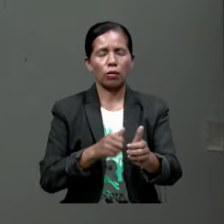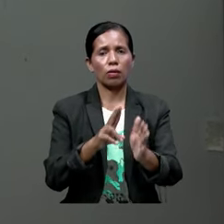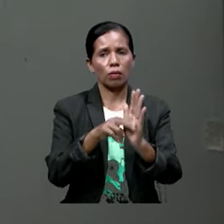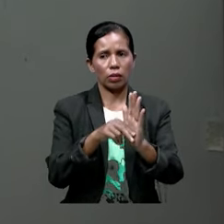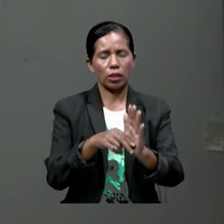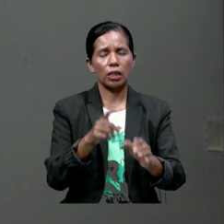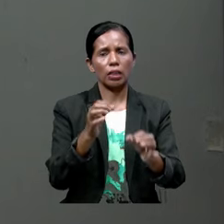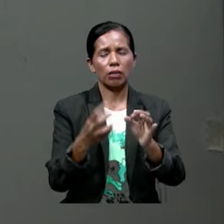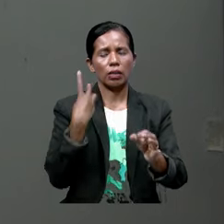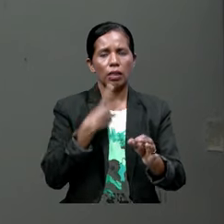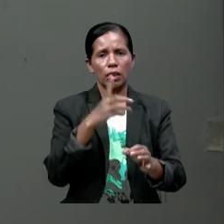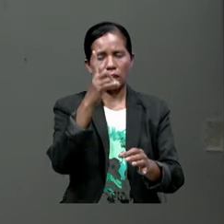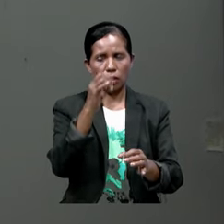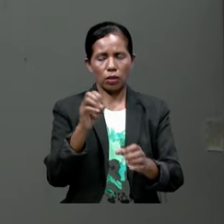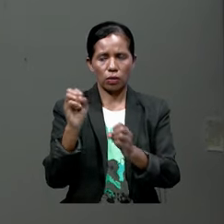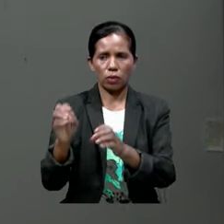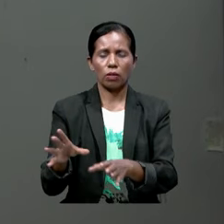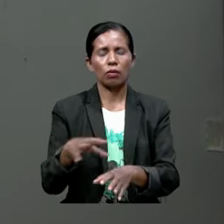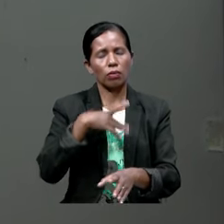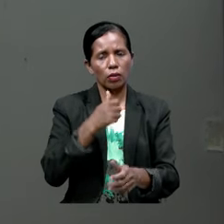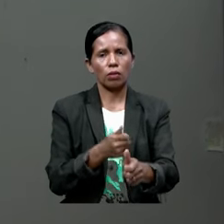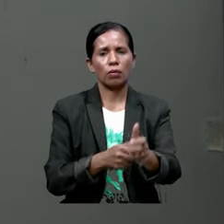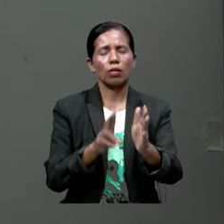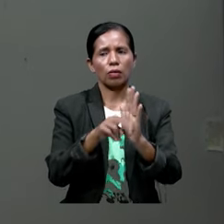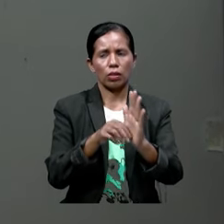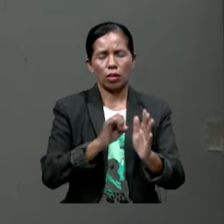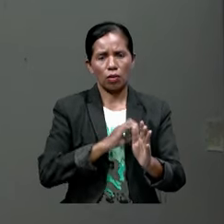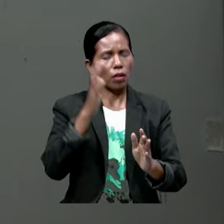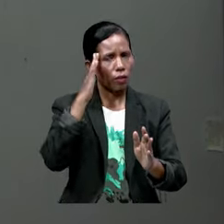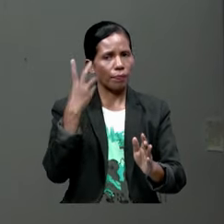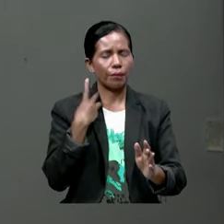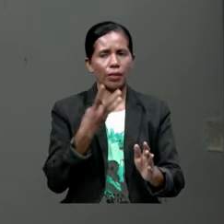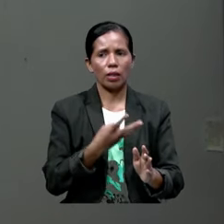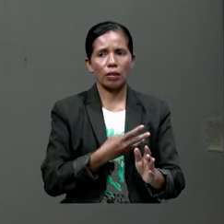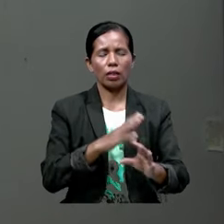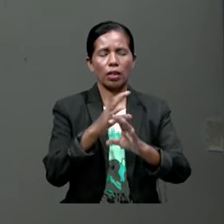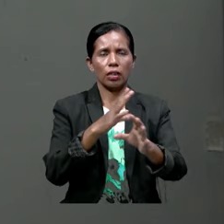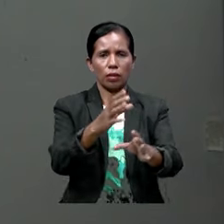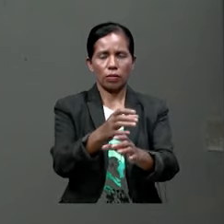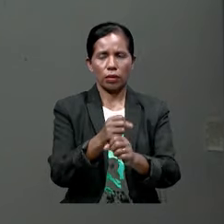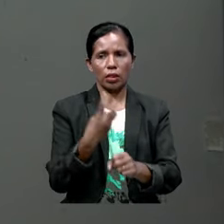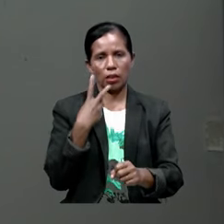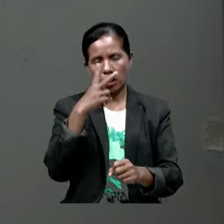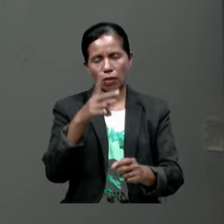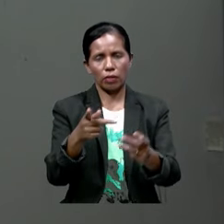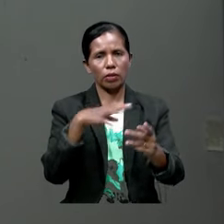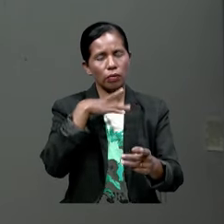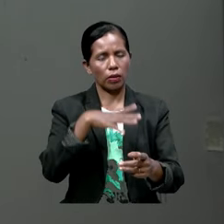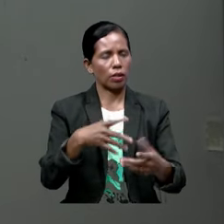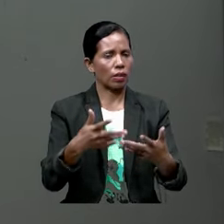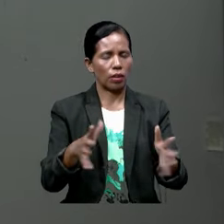ia dilarang mau kumpri kata sofer tu oras. Hanai ita ne kabinet serfuti ita refatin isu sira